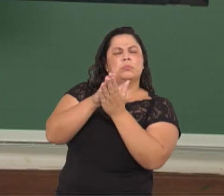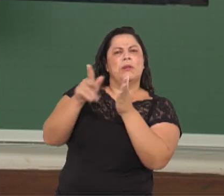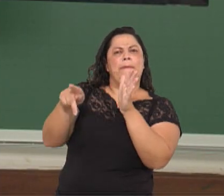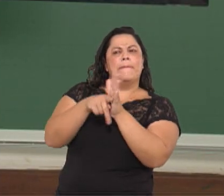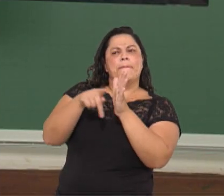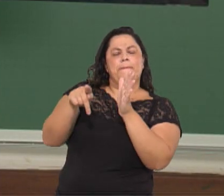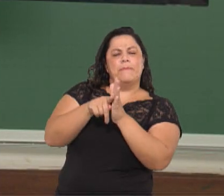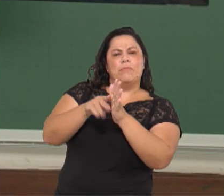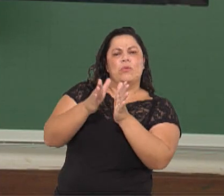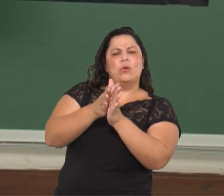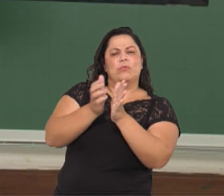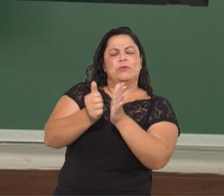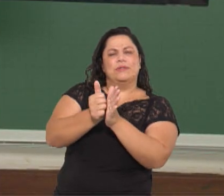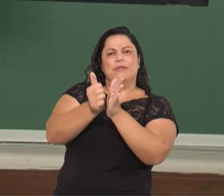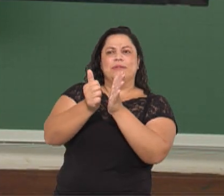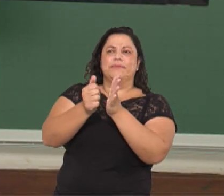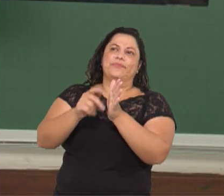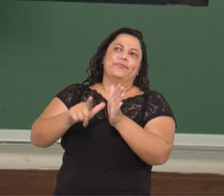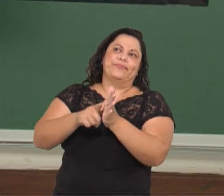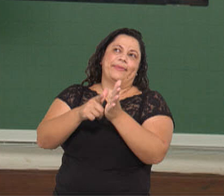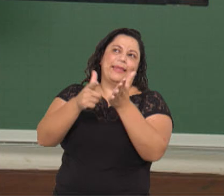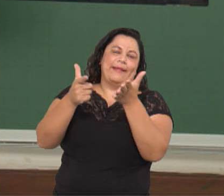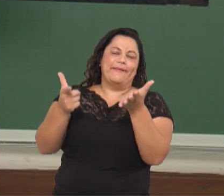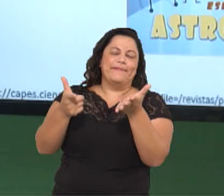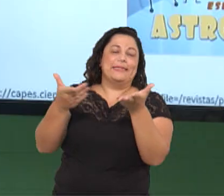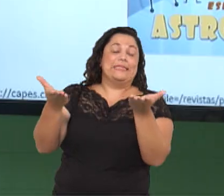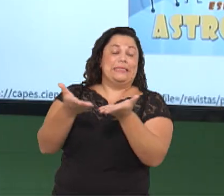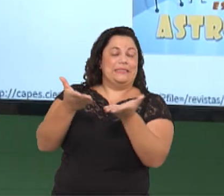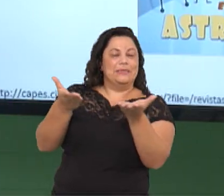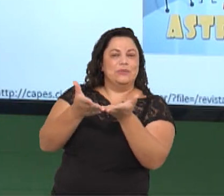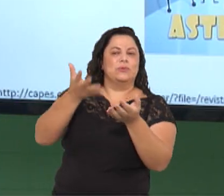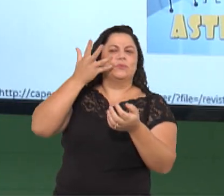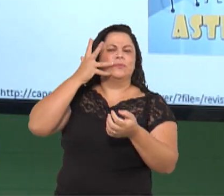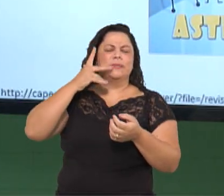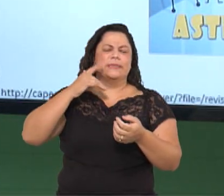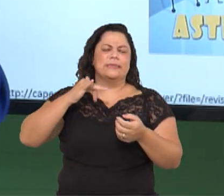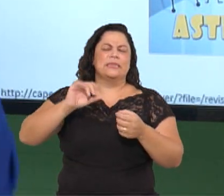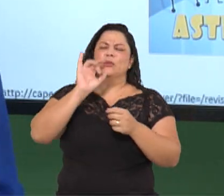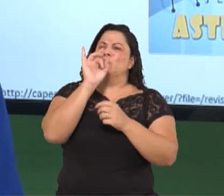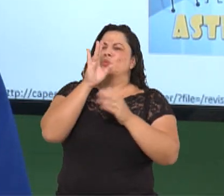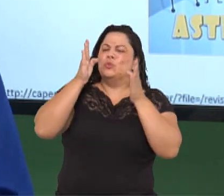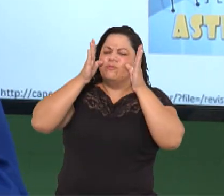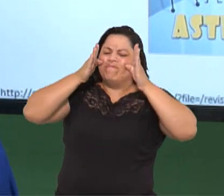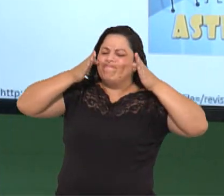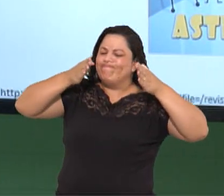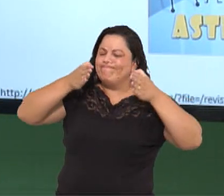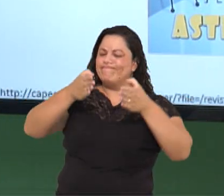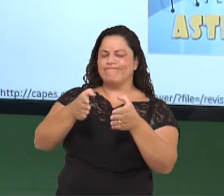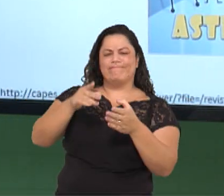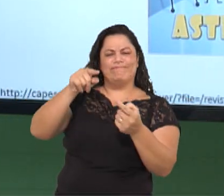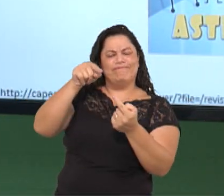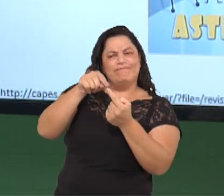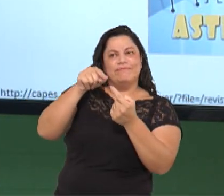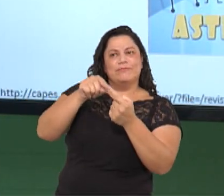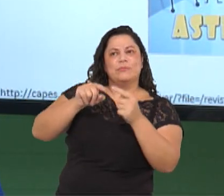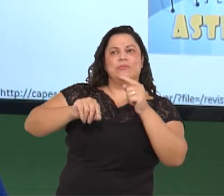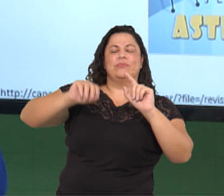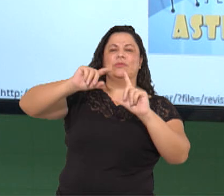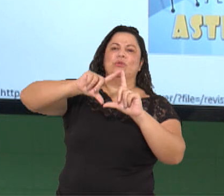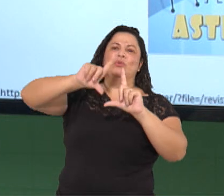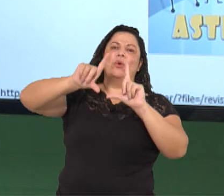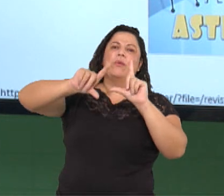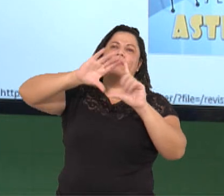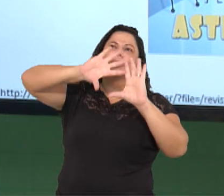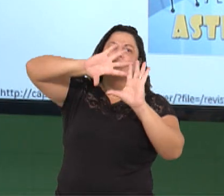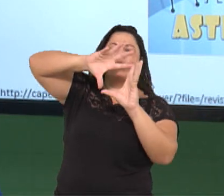da revista Ciência Hoje das Crianças, só sobre a astronomia. Tem textos de curiosidade,